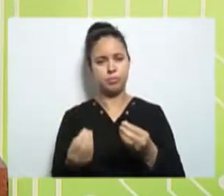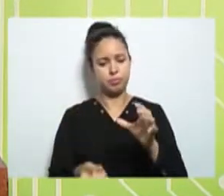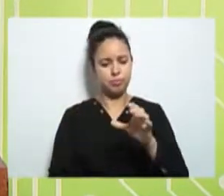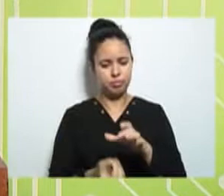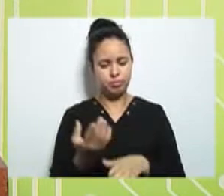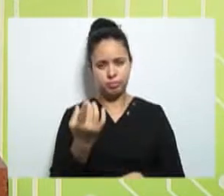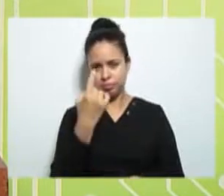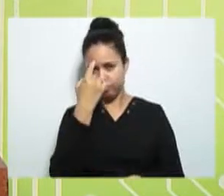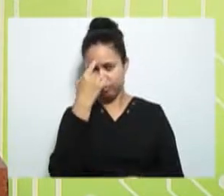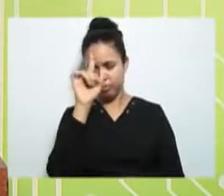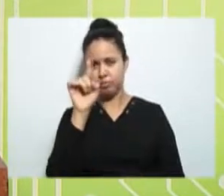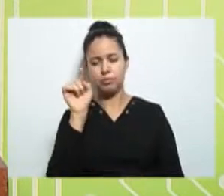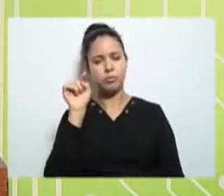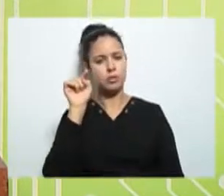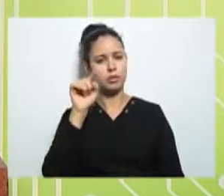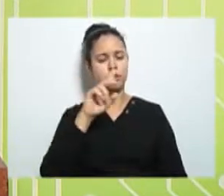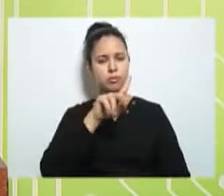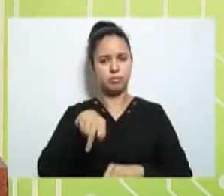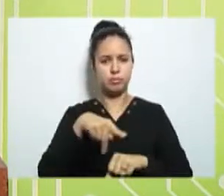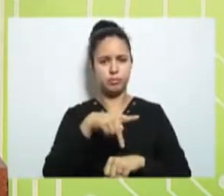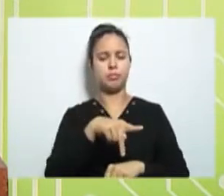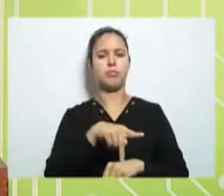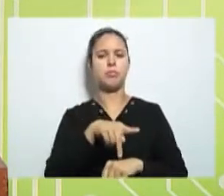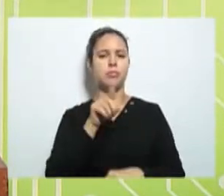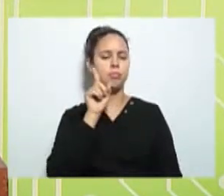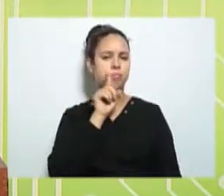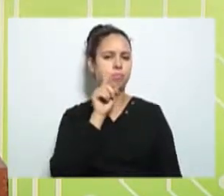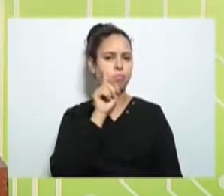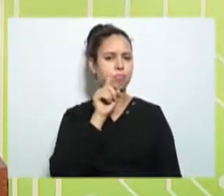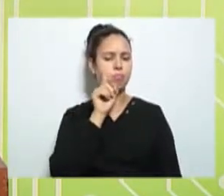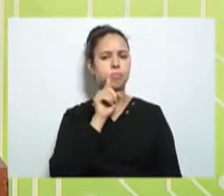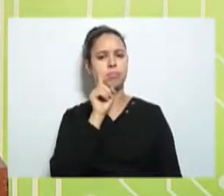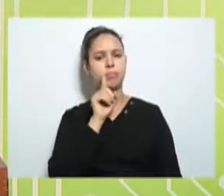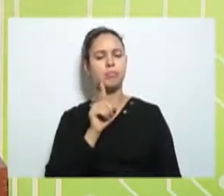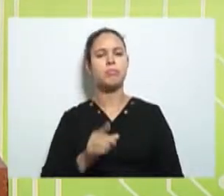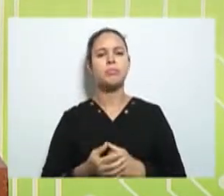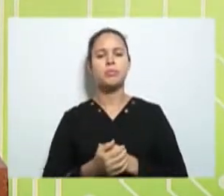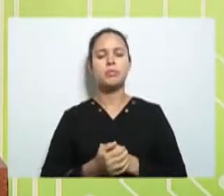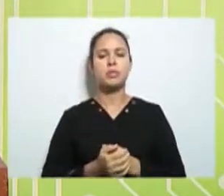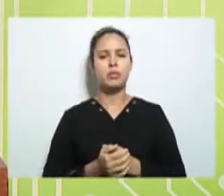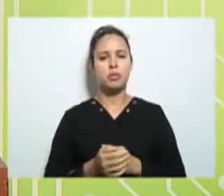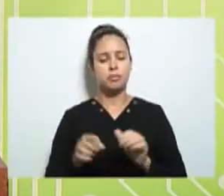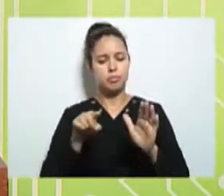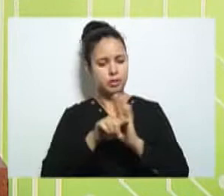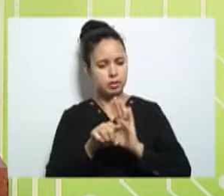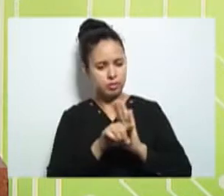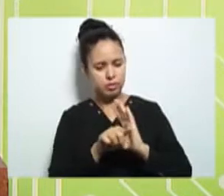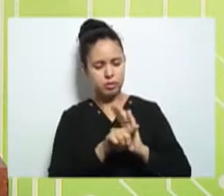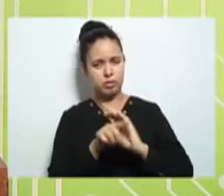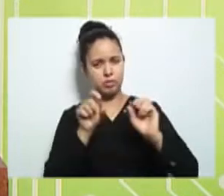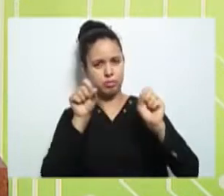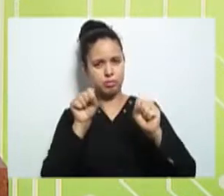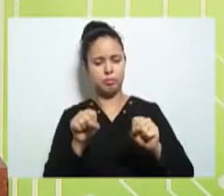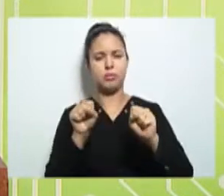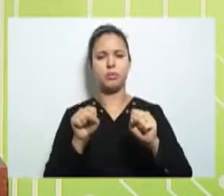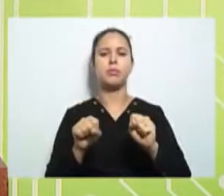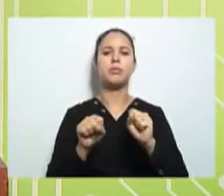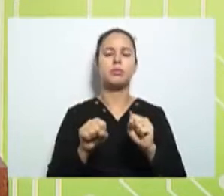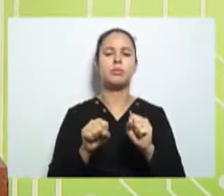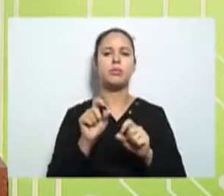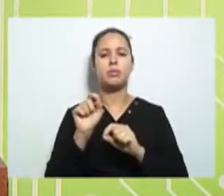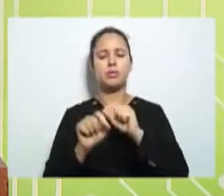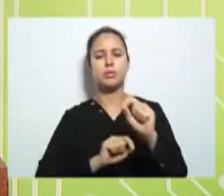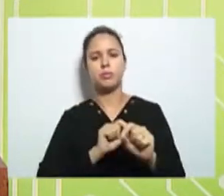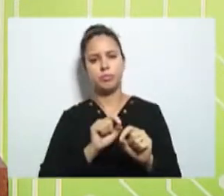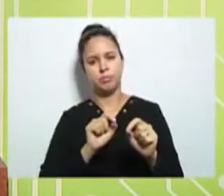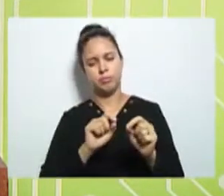Unidos, tá? E é comum que a gente se perca, é comum que a gente não saiba, aí entra mais uma vez aquele reforço de perguntar para a professora Juliana ali o que é esse